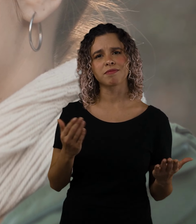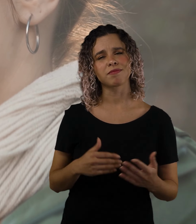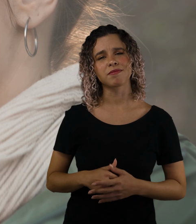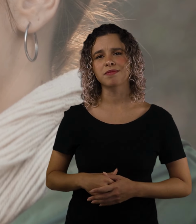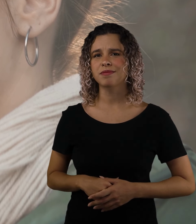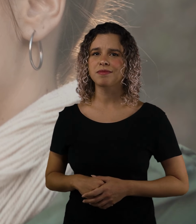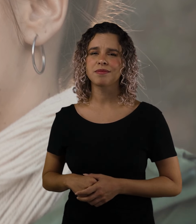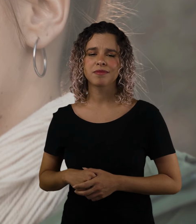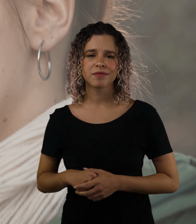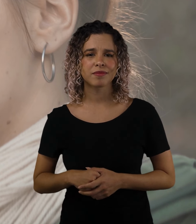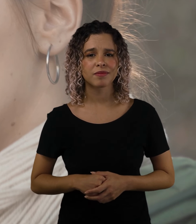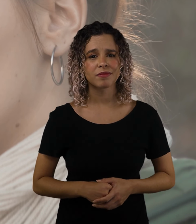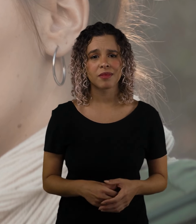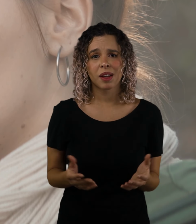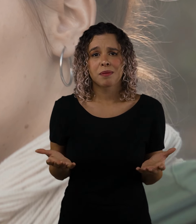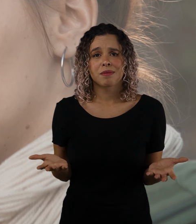Combine um encontro pelo celular.